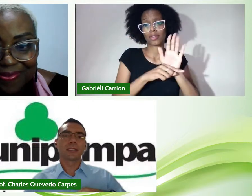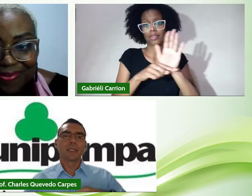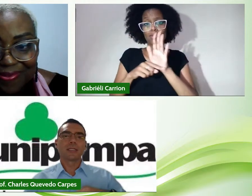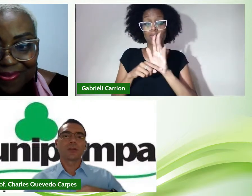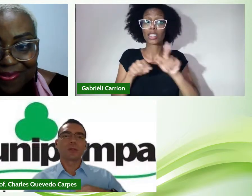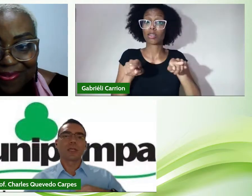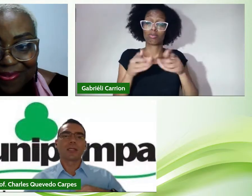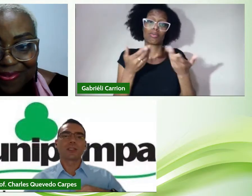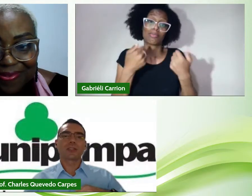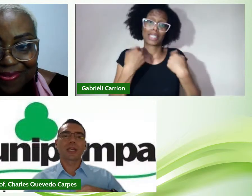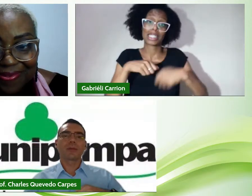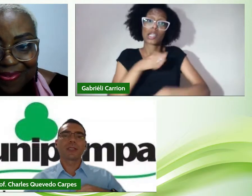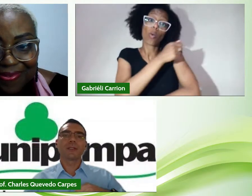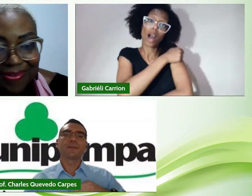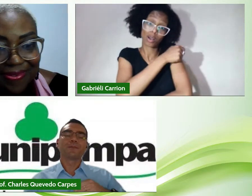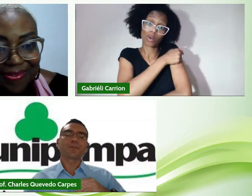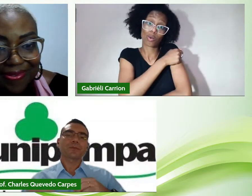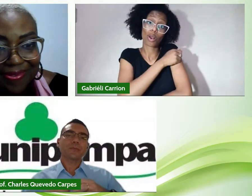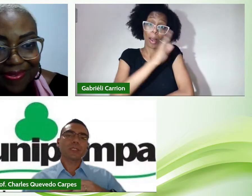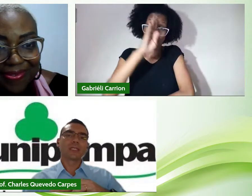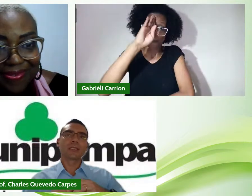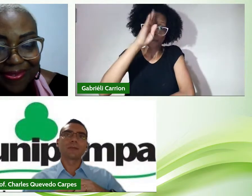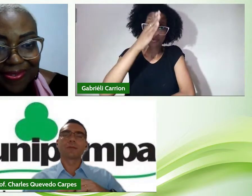estudantes, né? Então, a gente sabe que